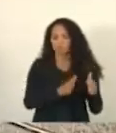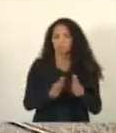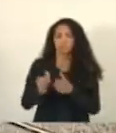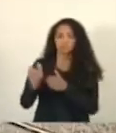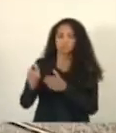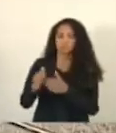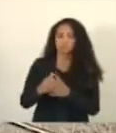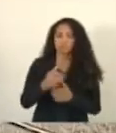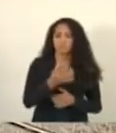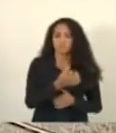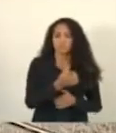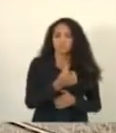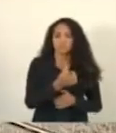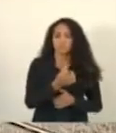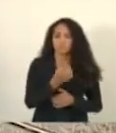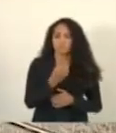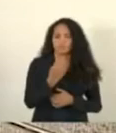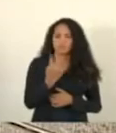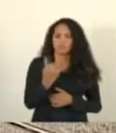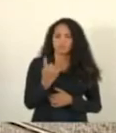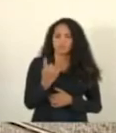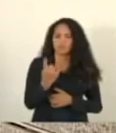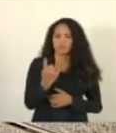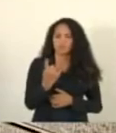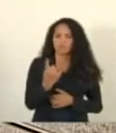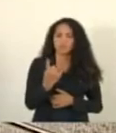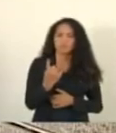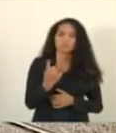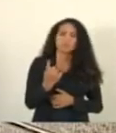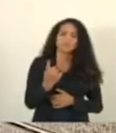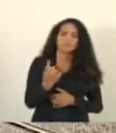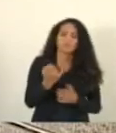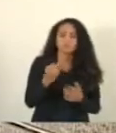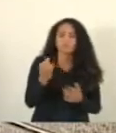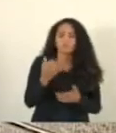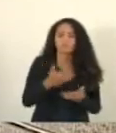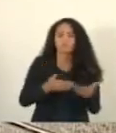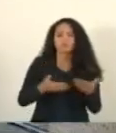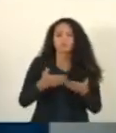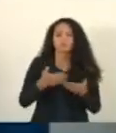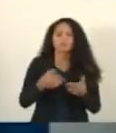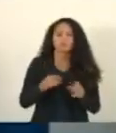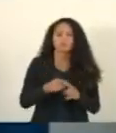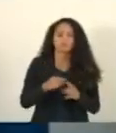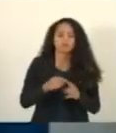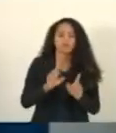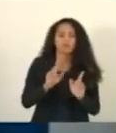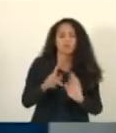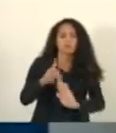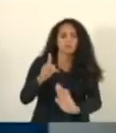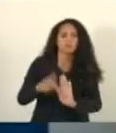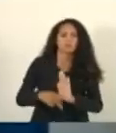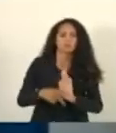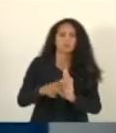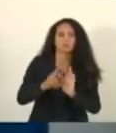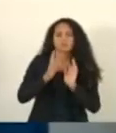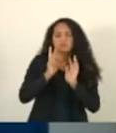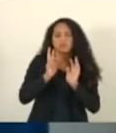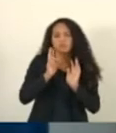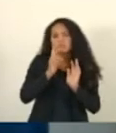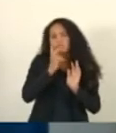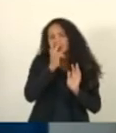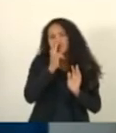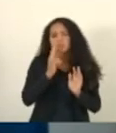O 631, que trata de ciclo elétrico, foi apensado a um projeto totalmente que não